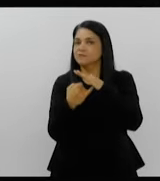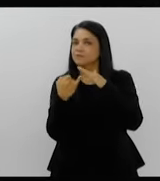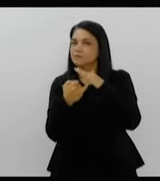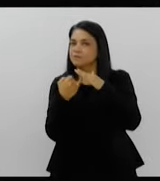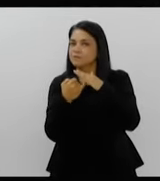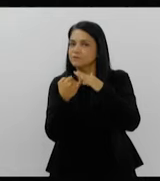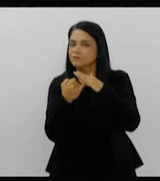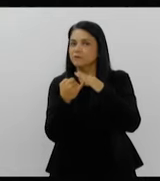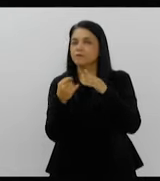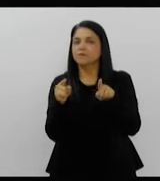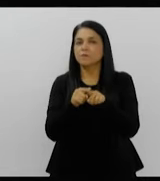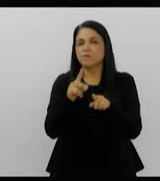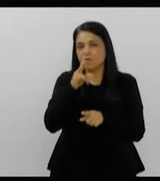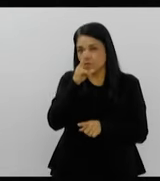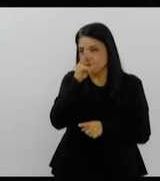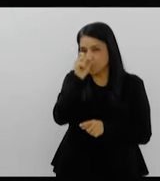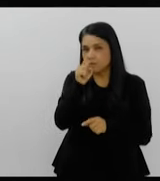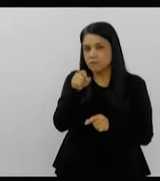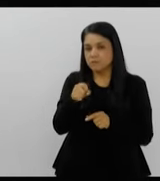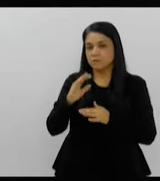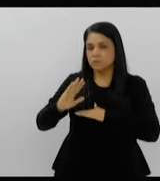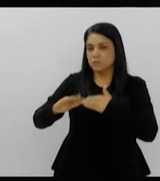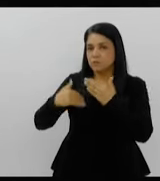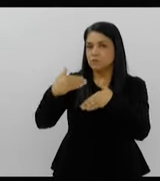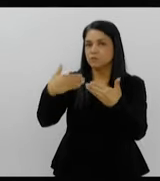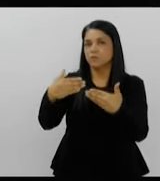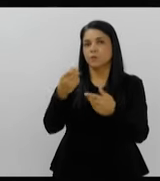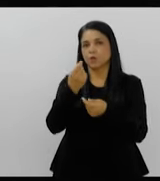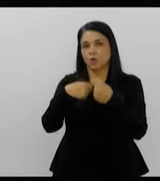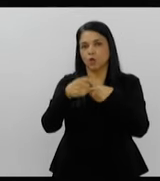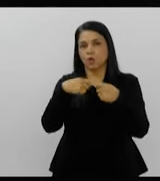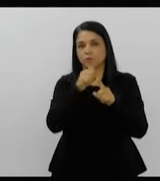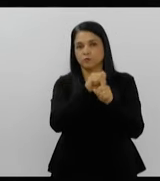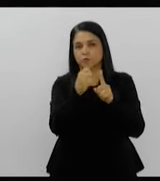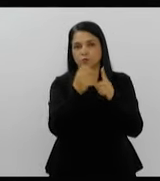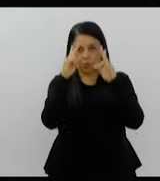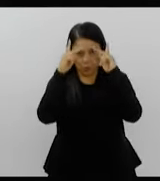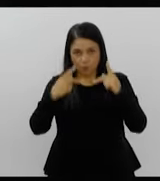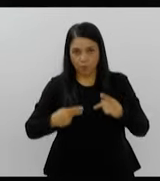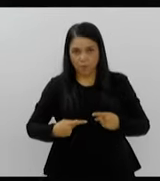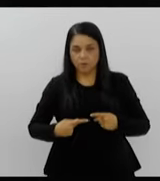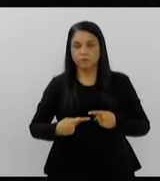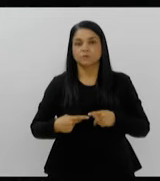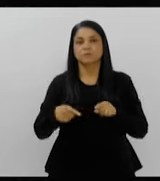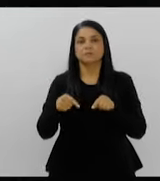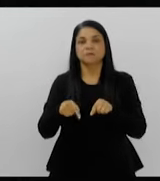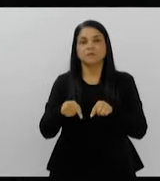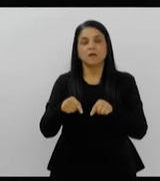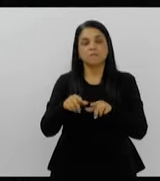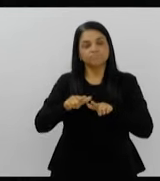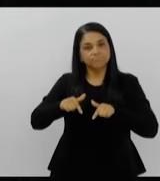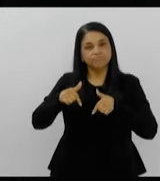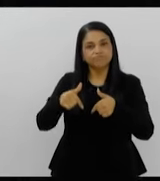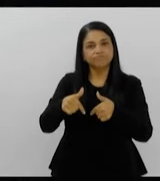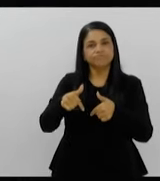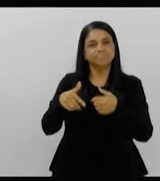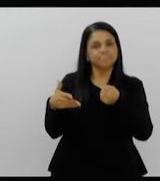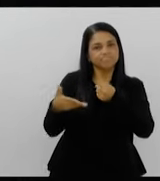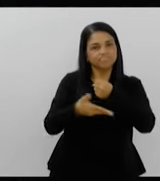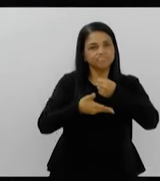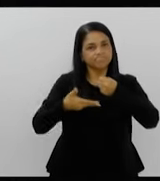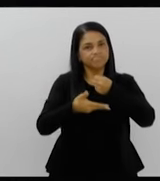bem como do seu fortalecimento para o desenvolvimento econômico, social e humano e para a efetivação de pilares